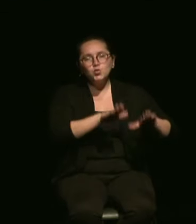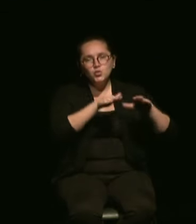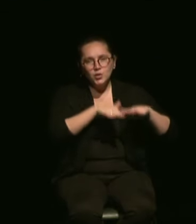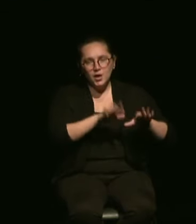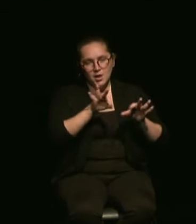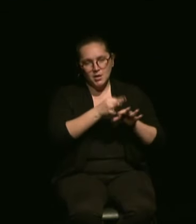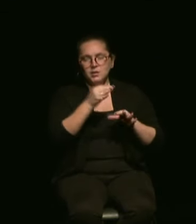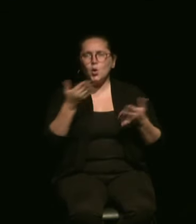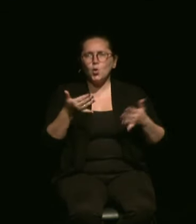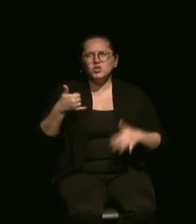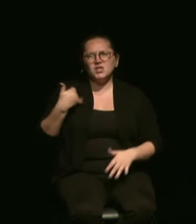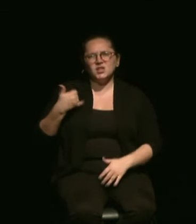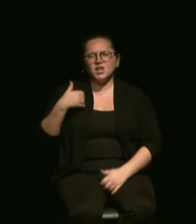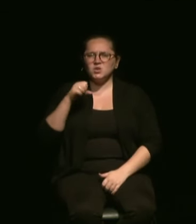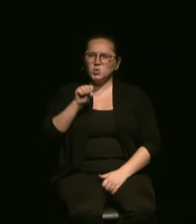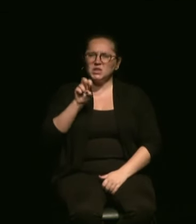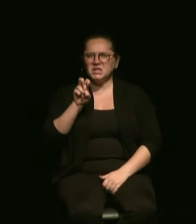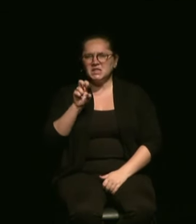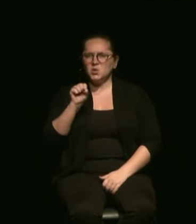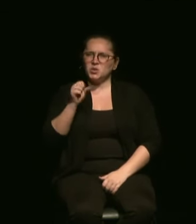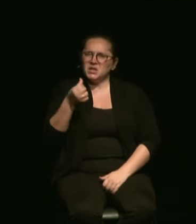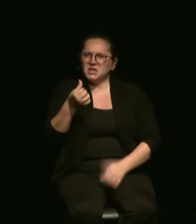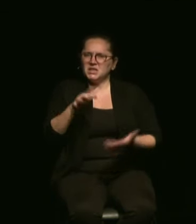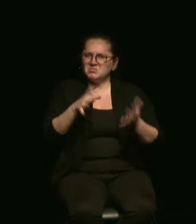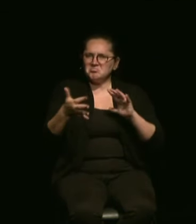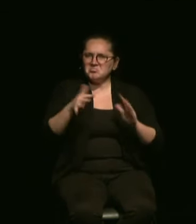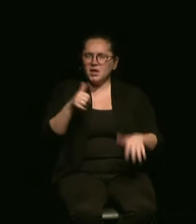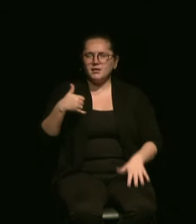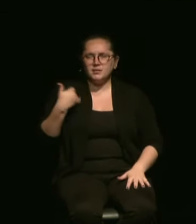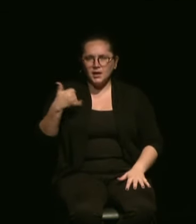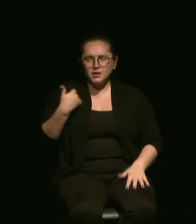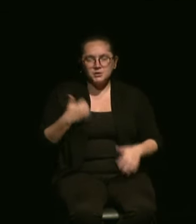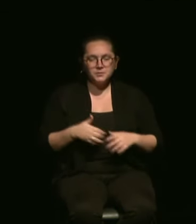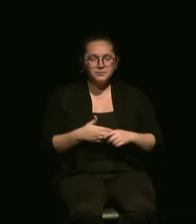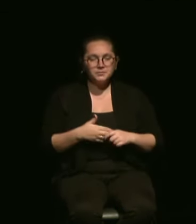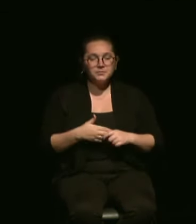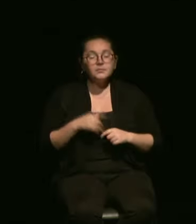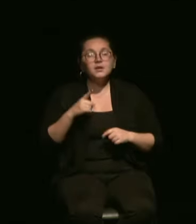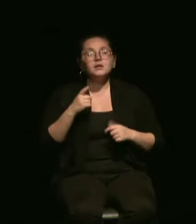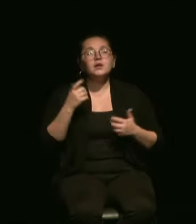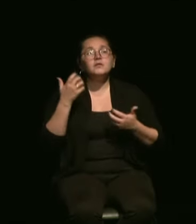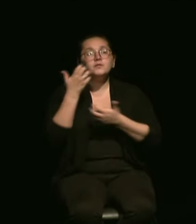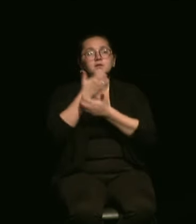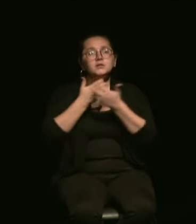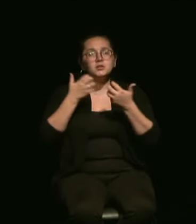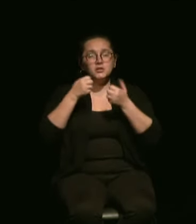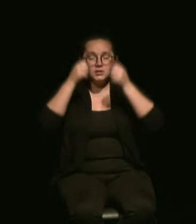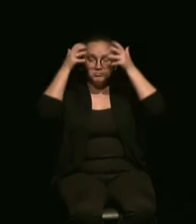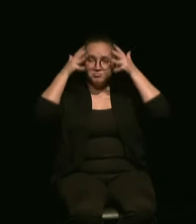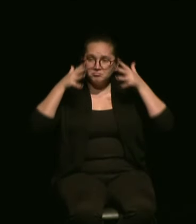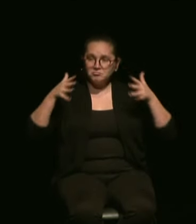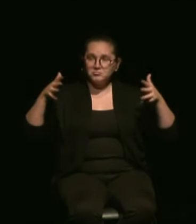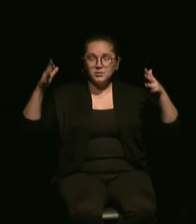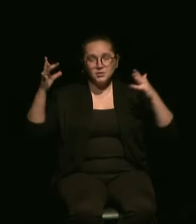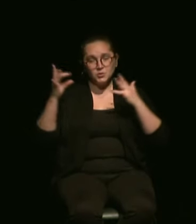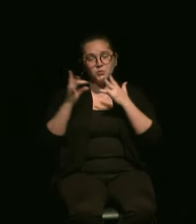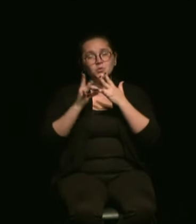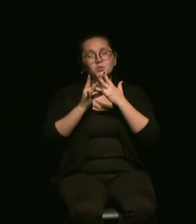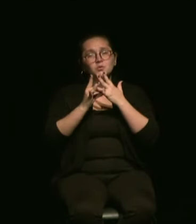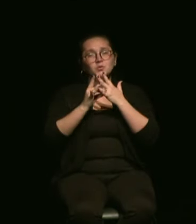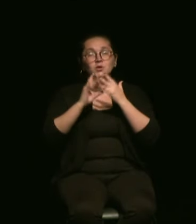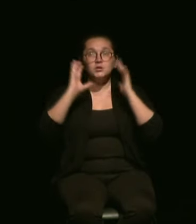com 85, 86 anos, se não me engano. Vestida de noiva, de véu